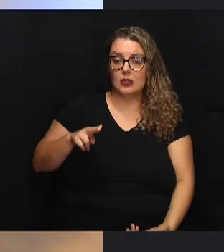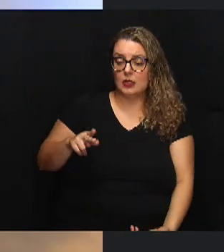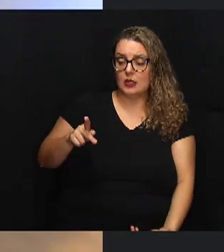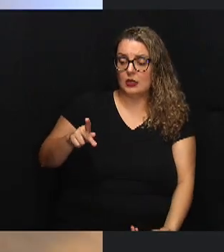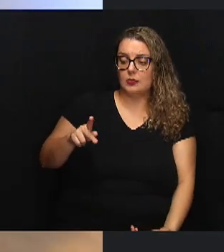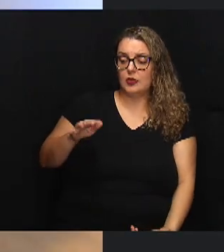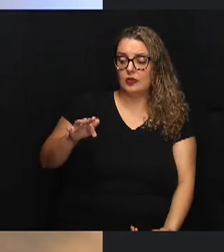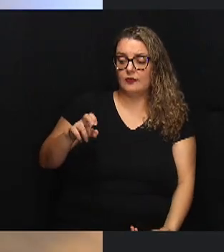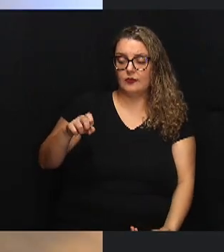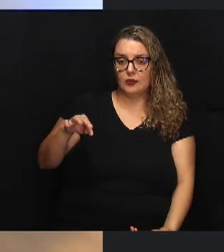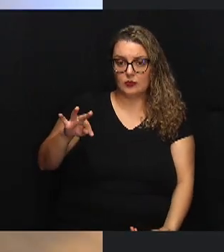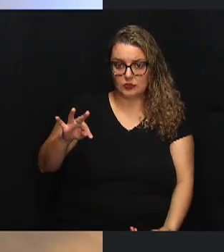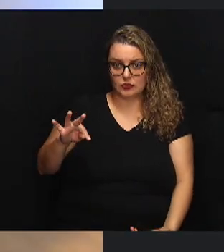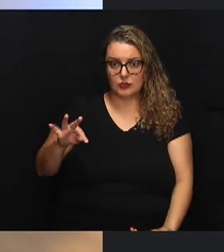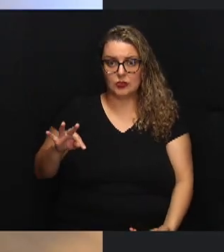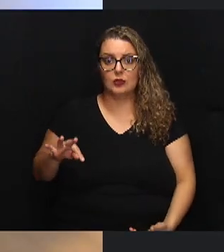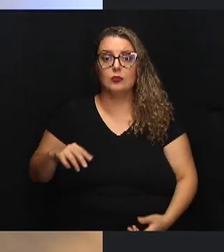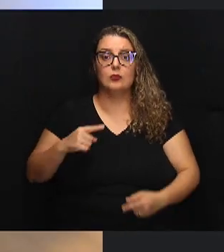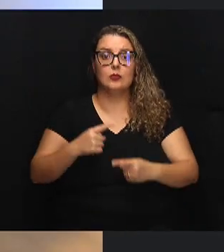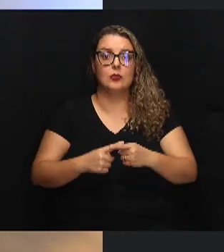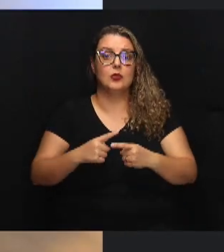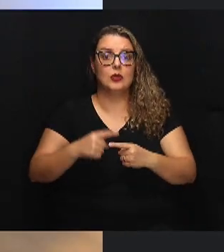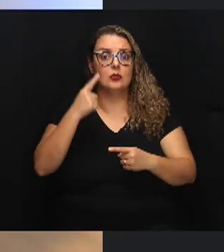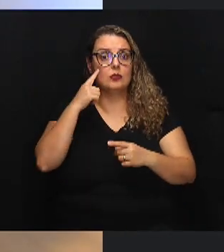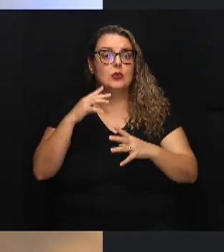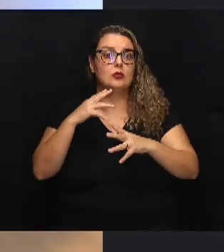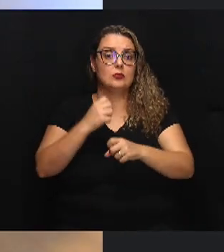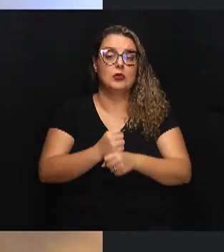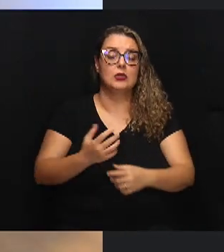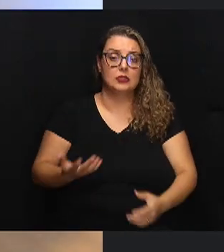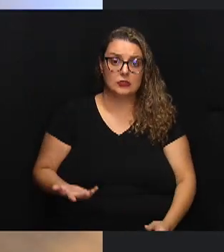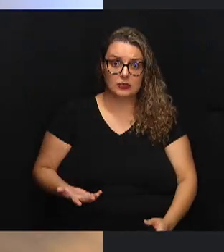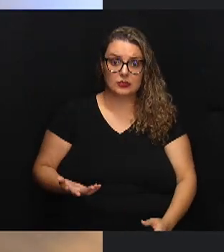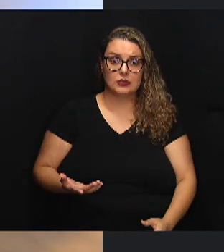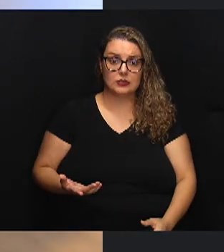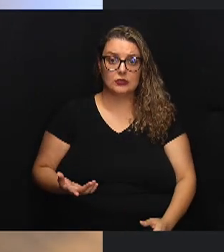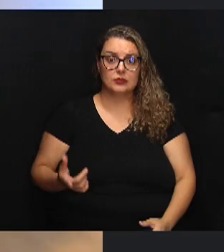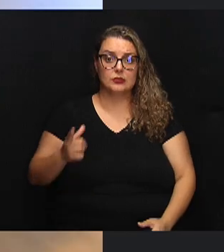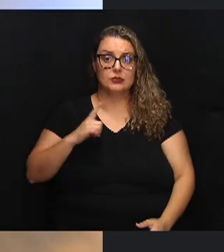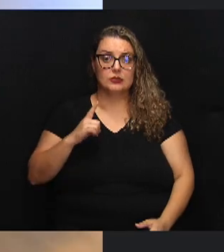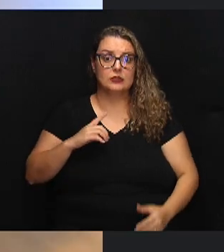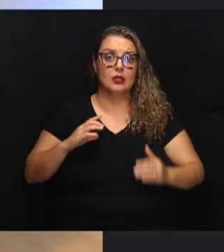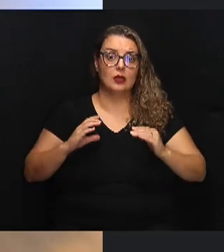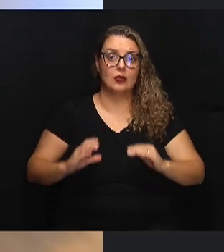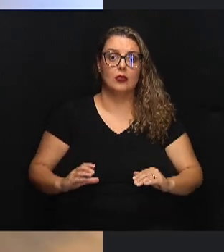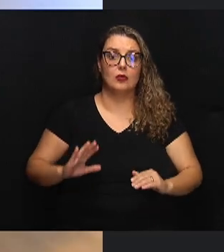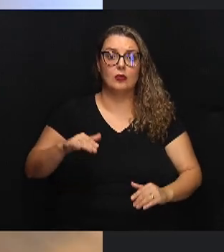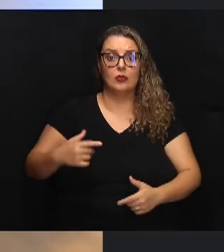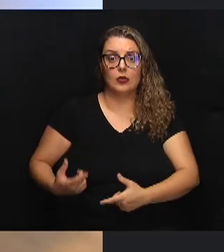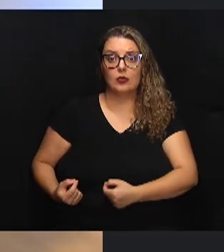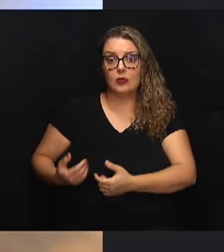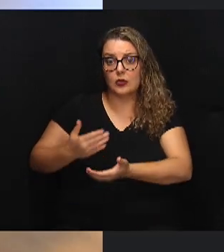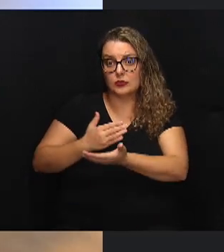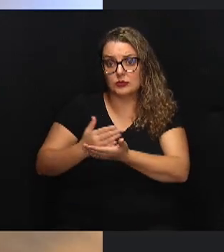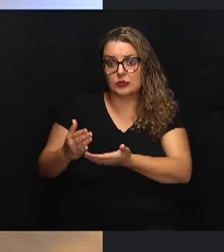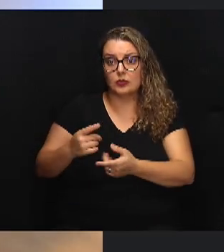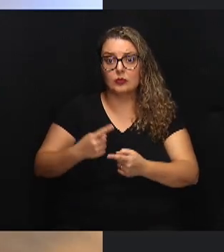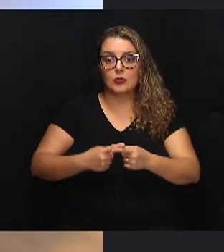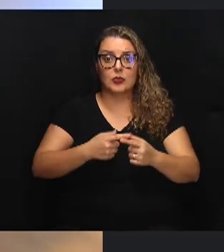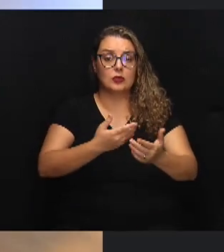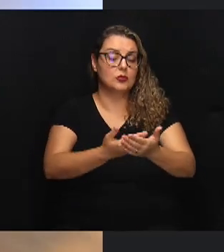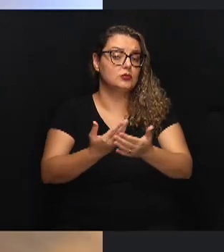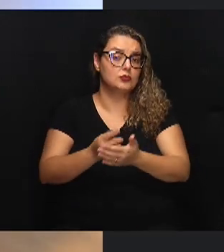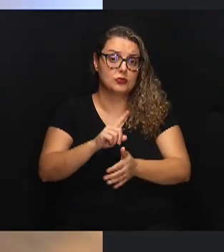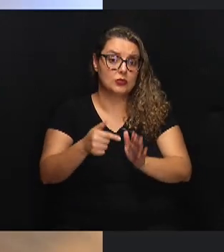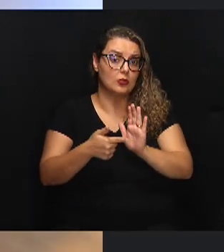que que, em geral, a gente acaba tendo essa conduta quando o tumor é mais inicial? Porque os estudos não mostram